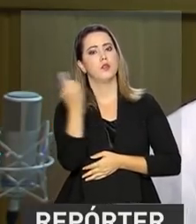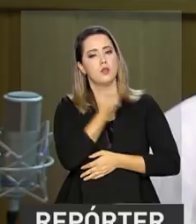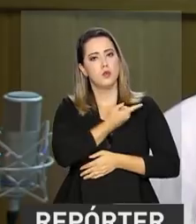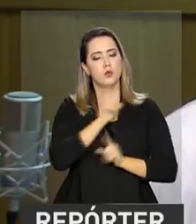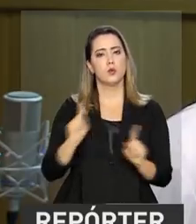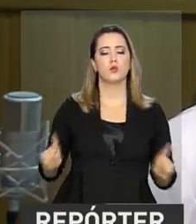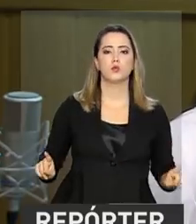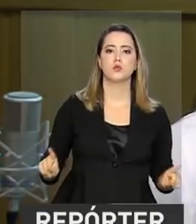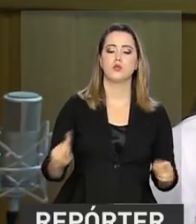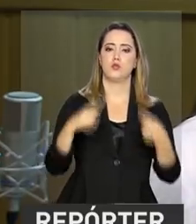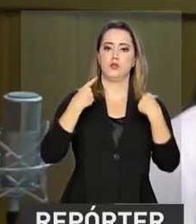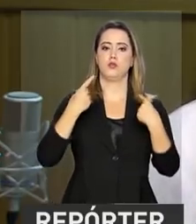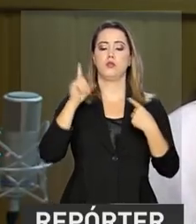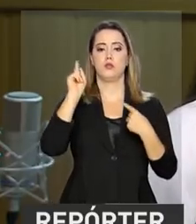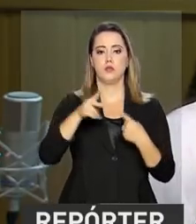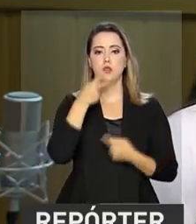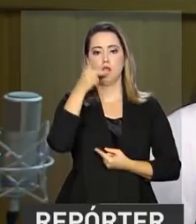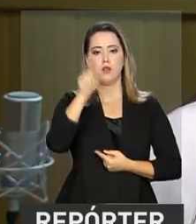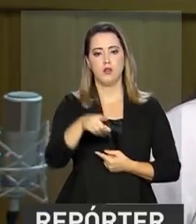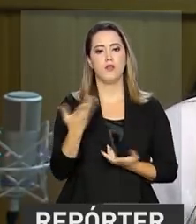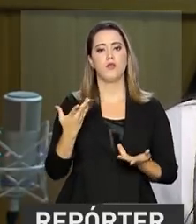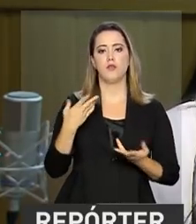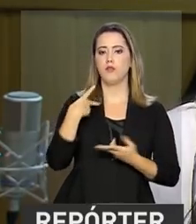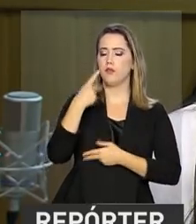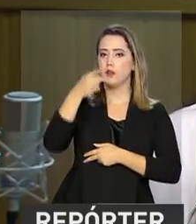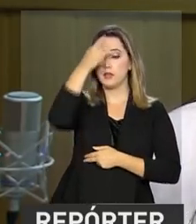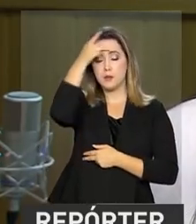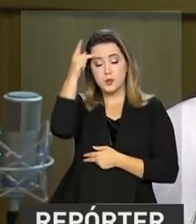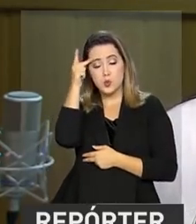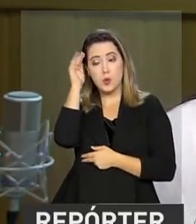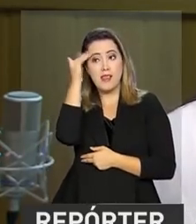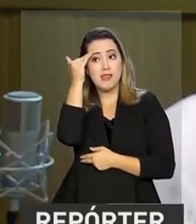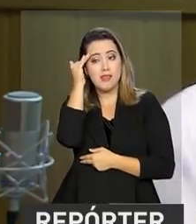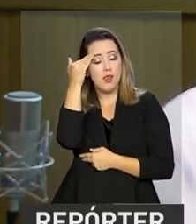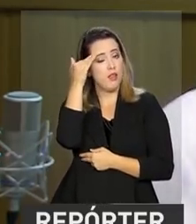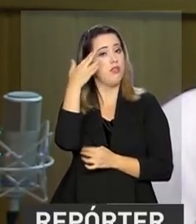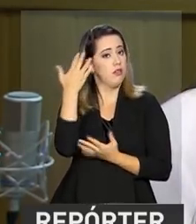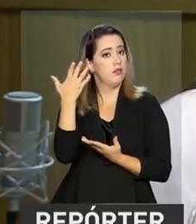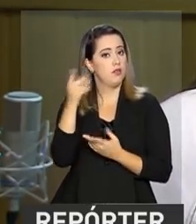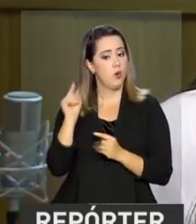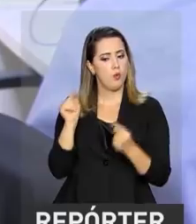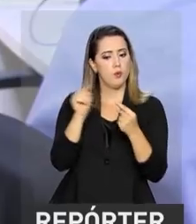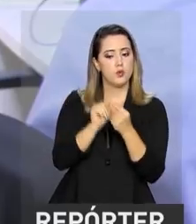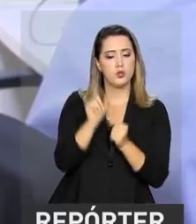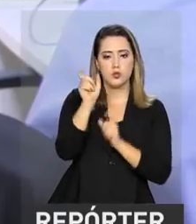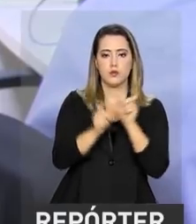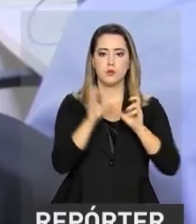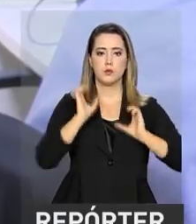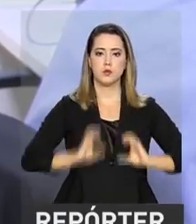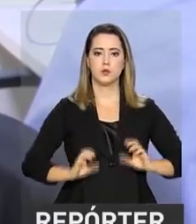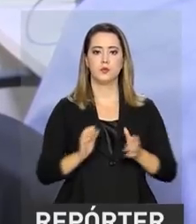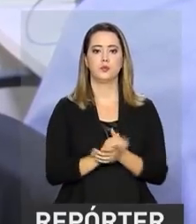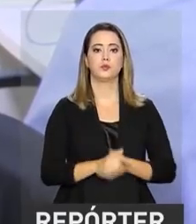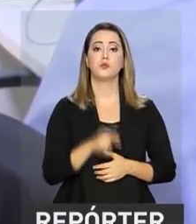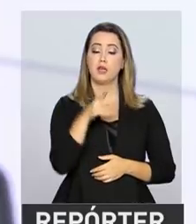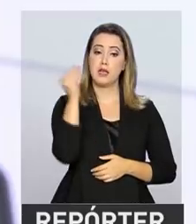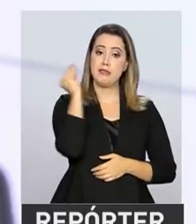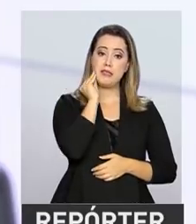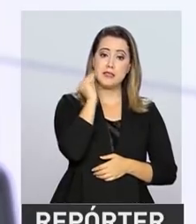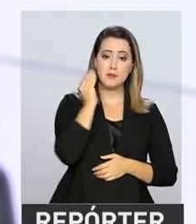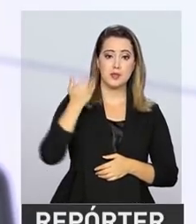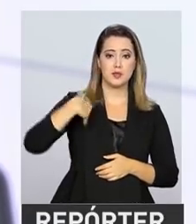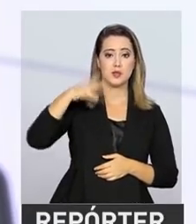desafio é falar isso de maneira informal que as pessoas entendam é com foco no cidadão nem a experiência de mais de